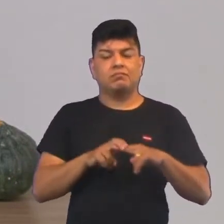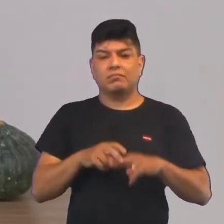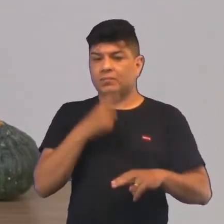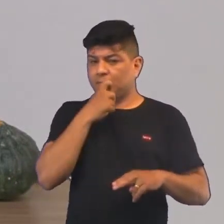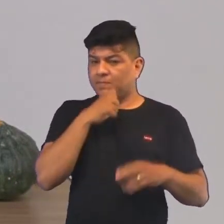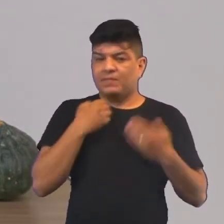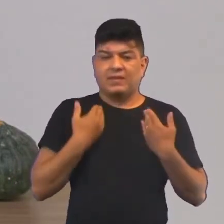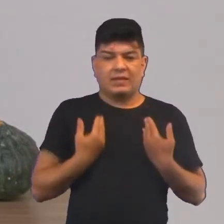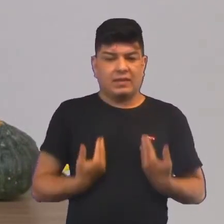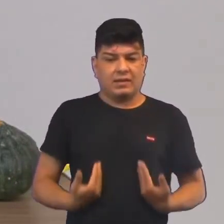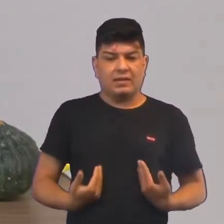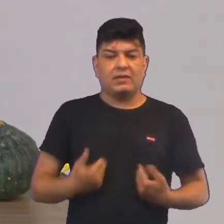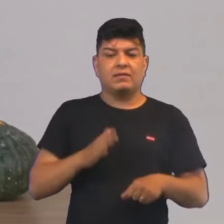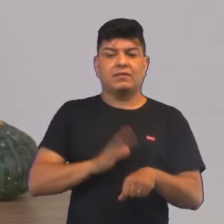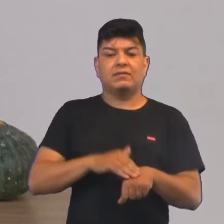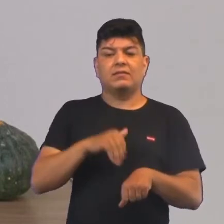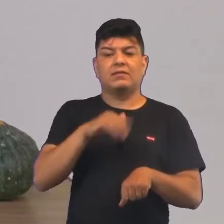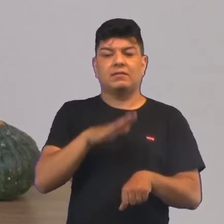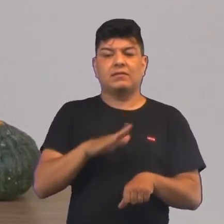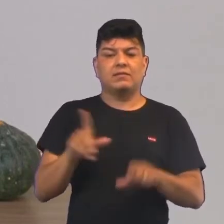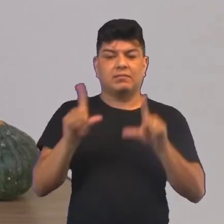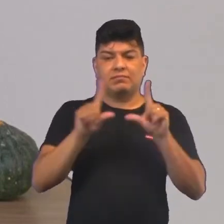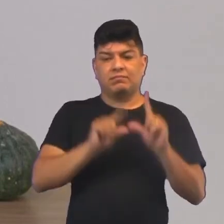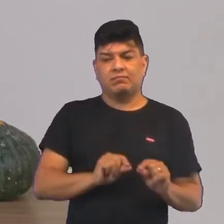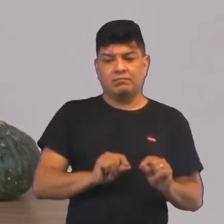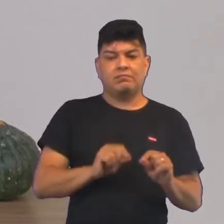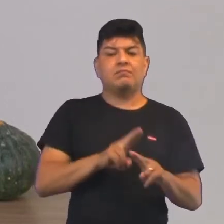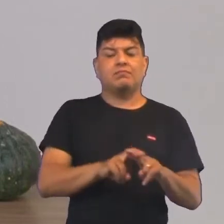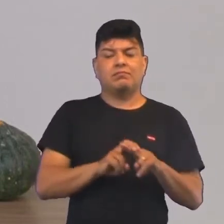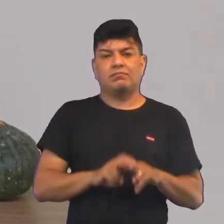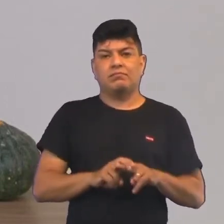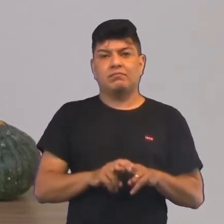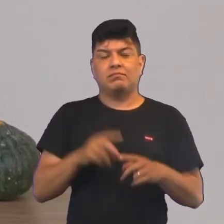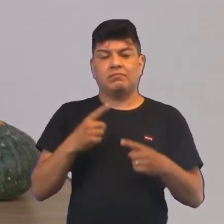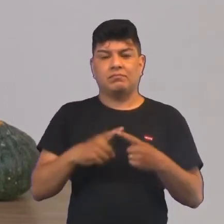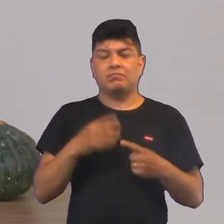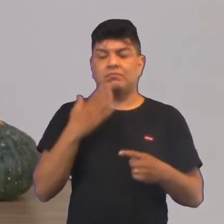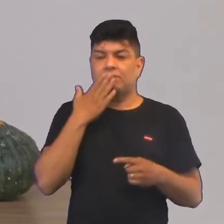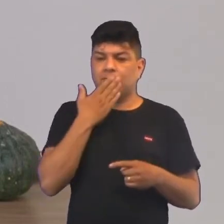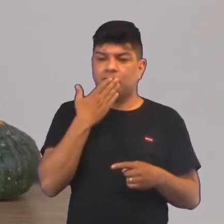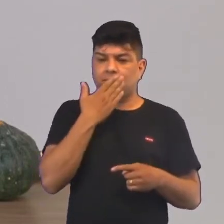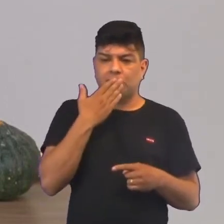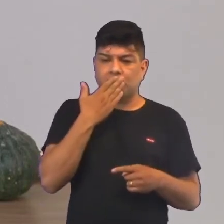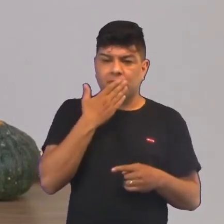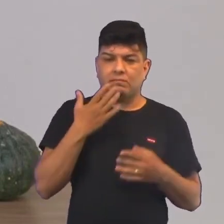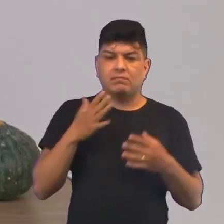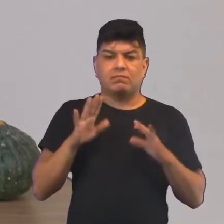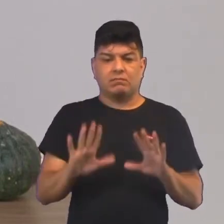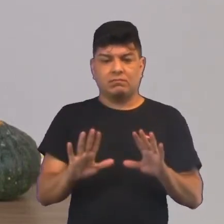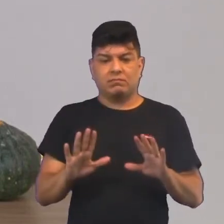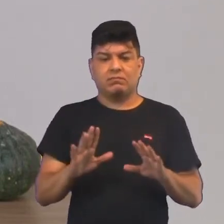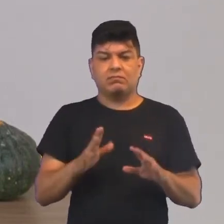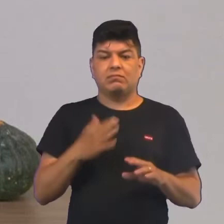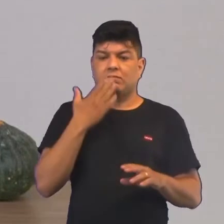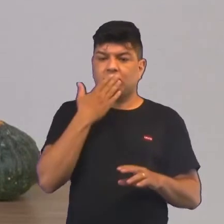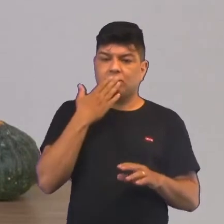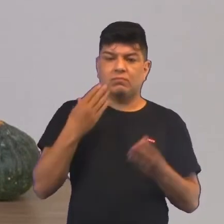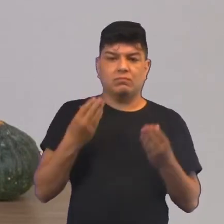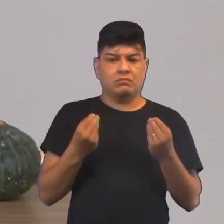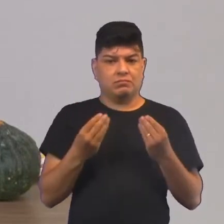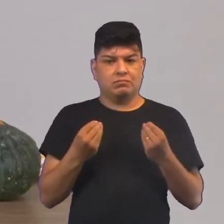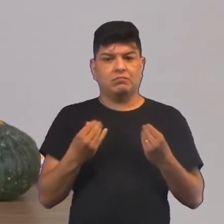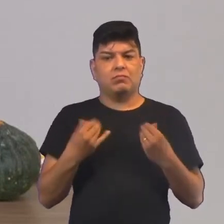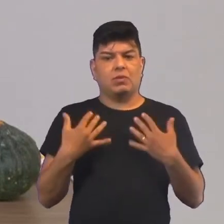ficar mais cansada, com menos disposição, isso mesmo, porque os doces, o excesso de doce, o excesso de açúcar